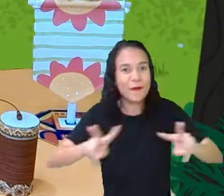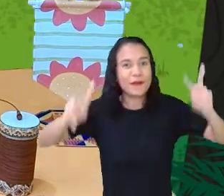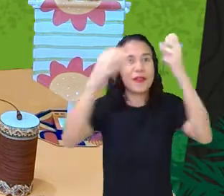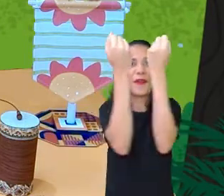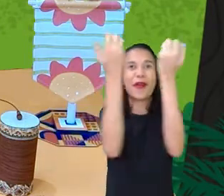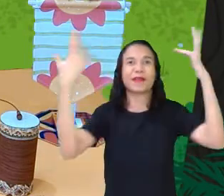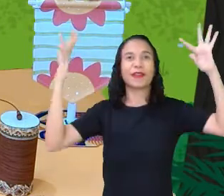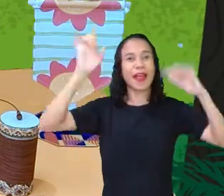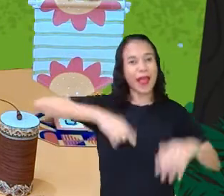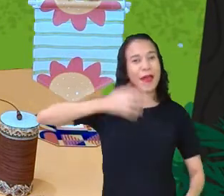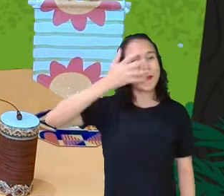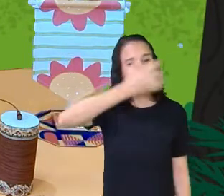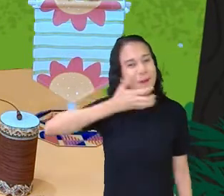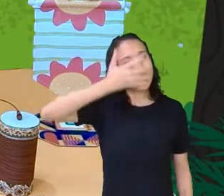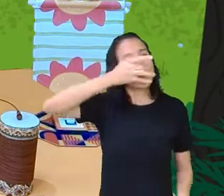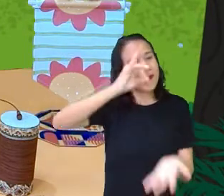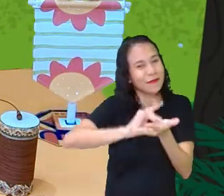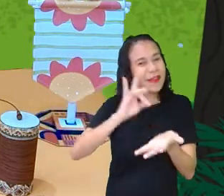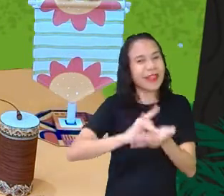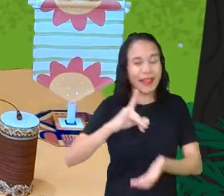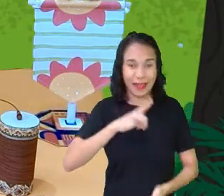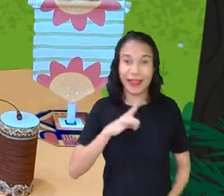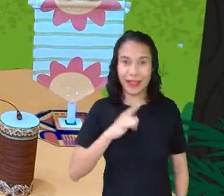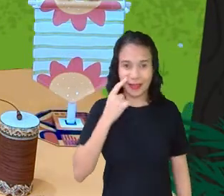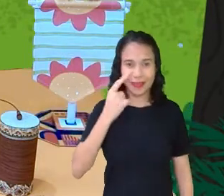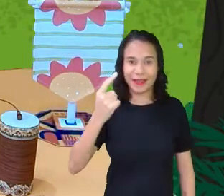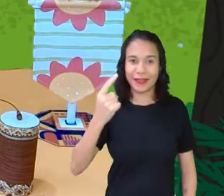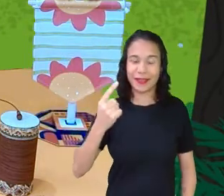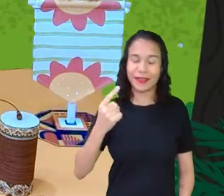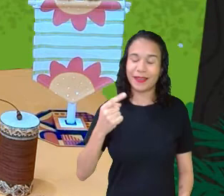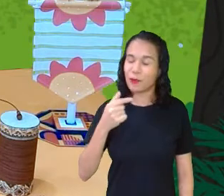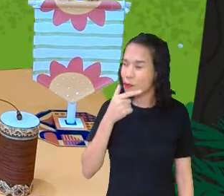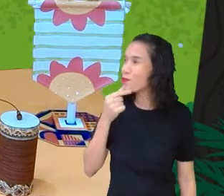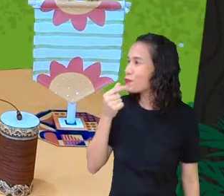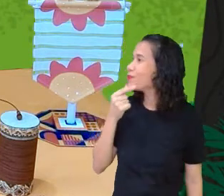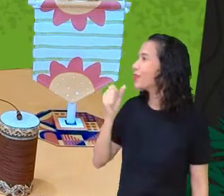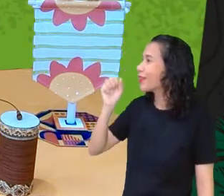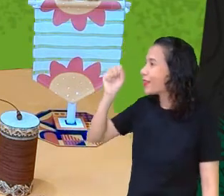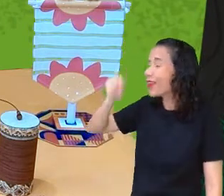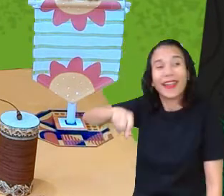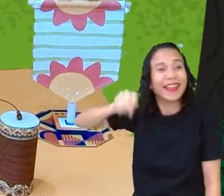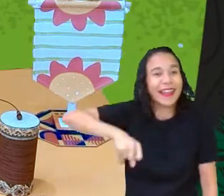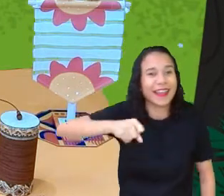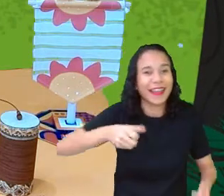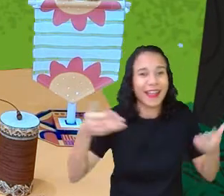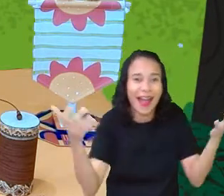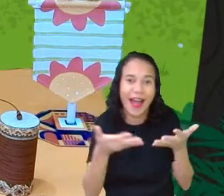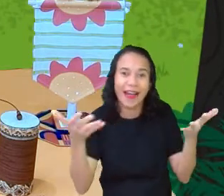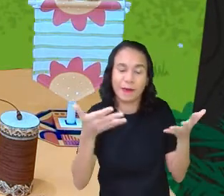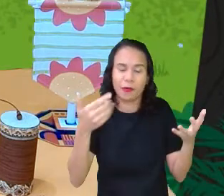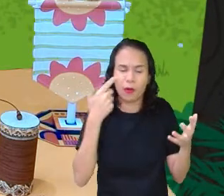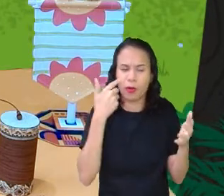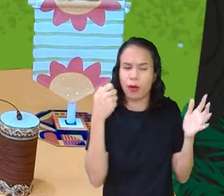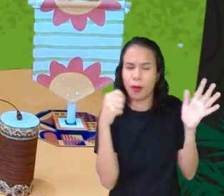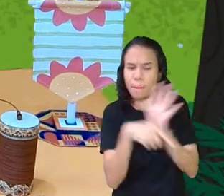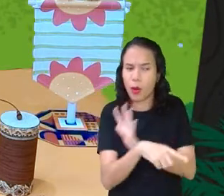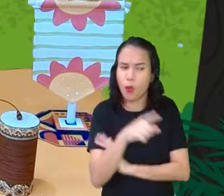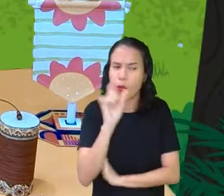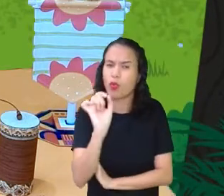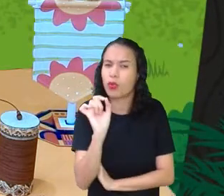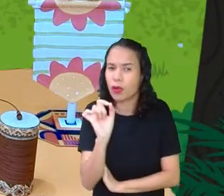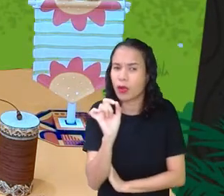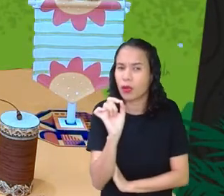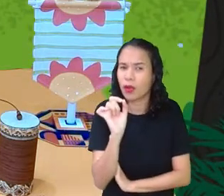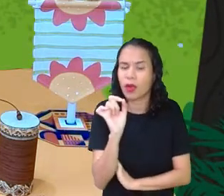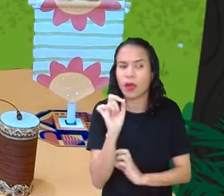a floresta ela consegue emanar? E Kaluanã, sim. Agora, Kaluanã, eu te pergunto. Para